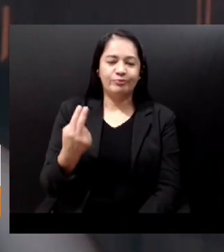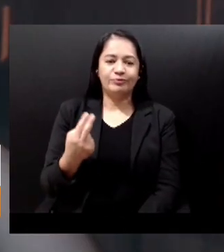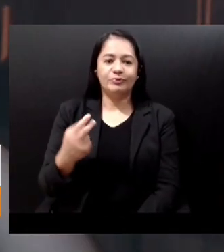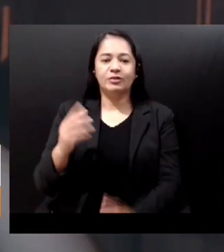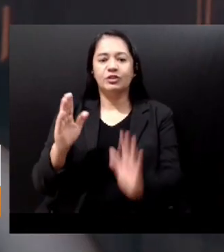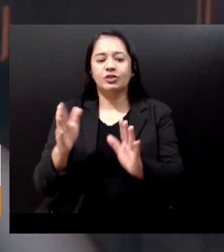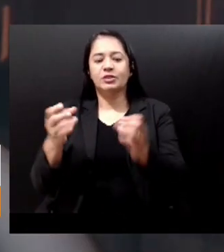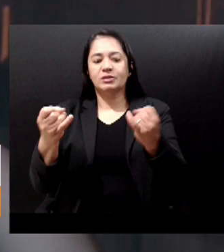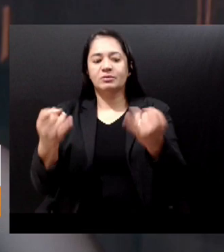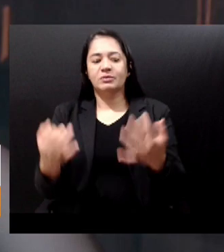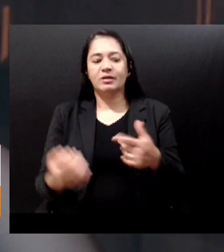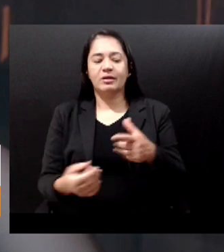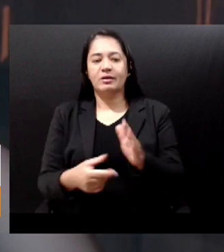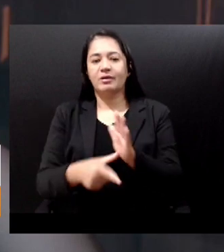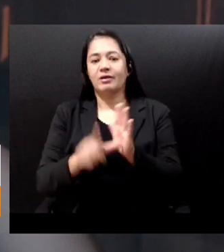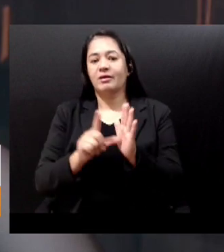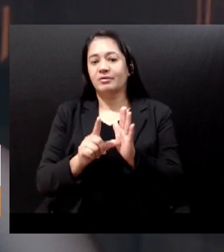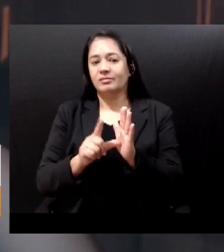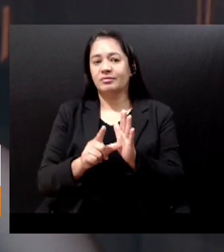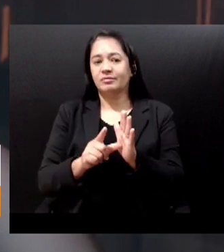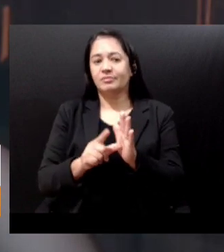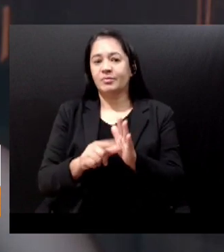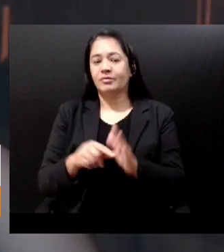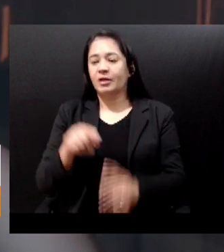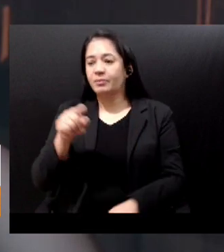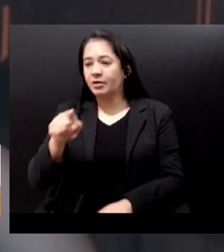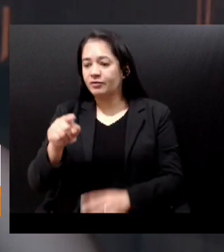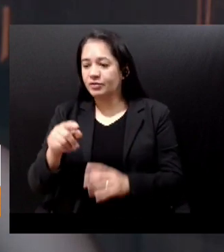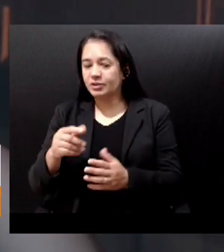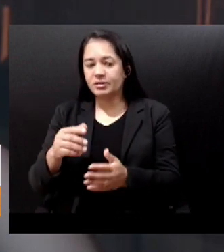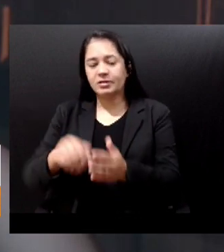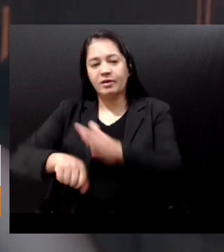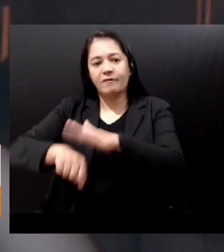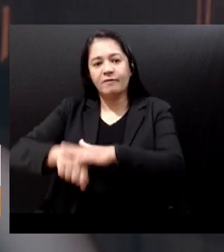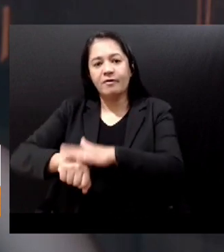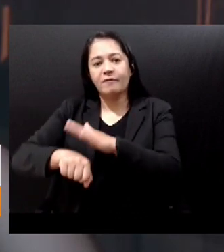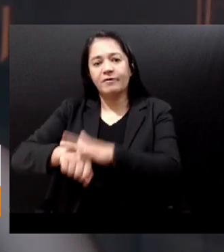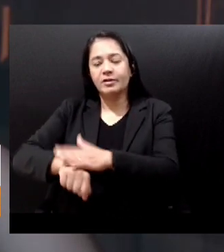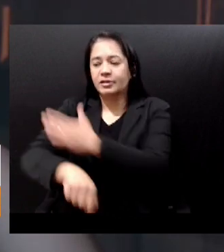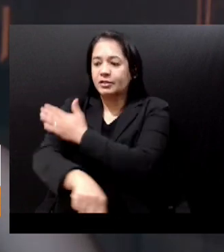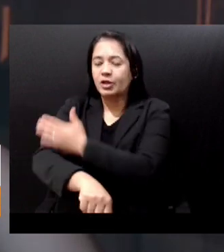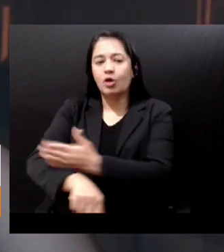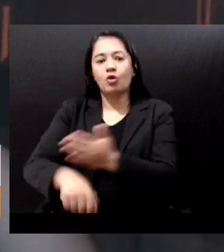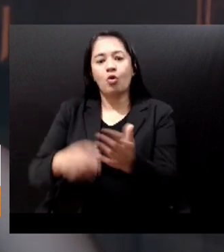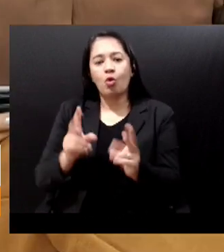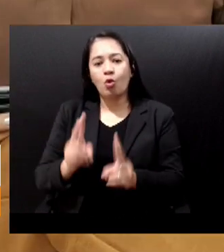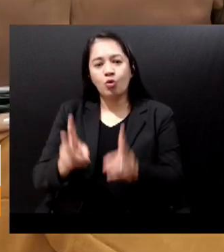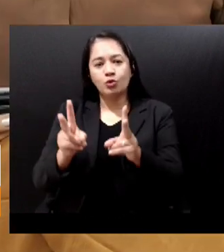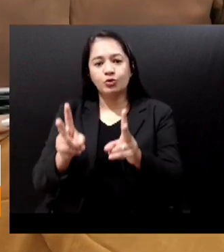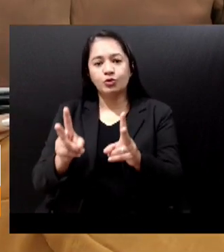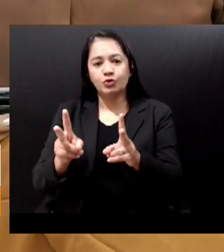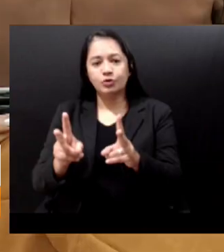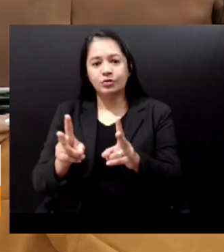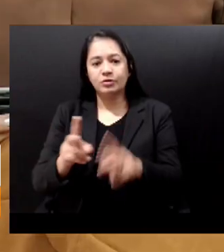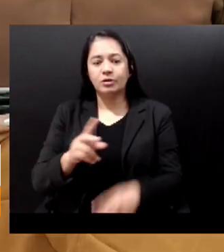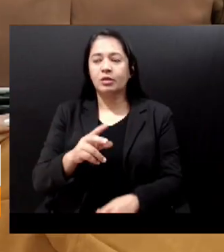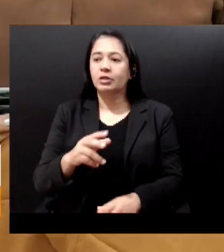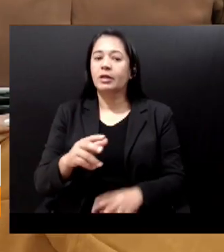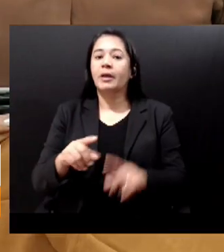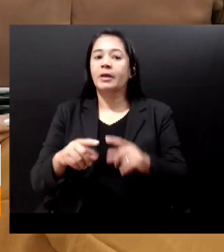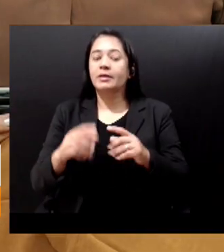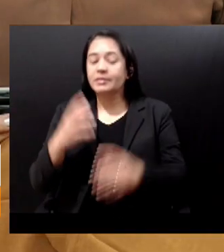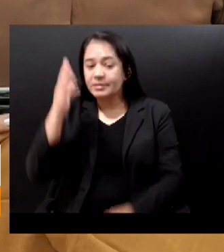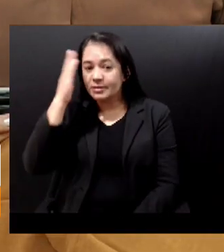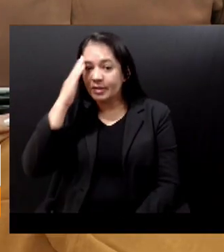você se manter numa tarefa, talvez para você se manter num objetivo, considerando as oscilações naturais do ser humano,